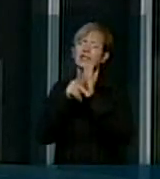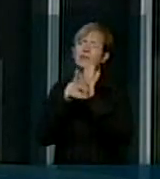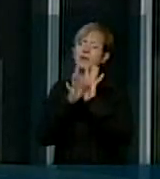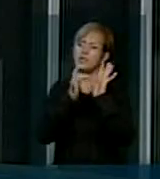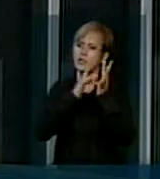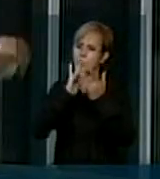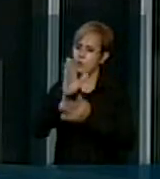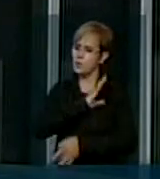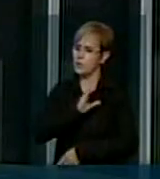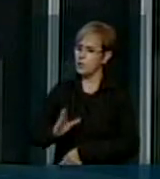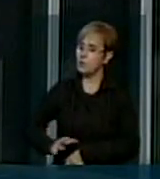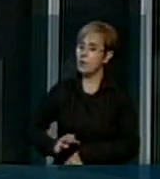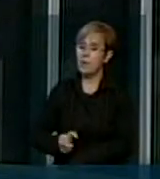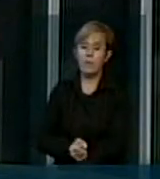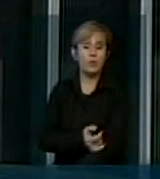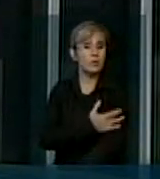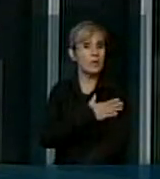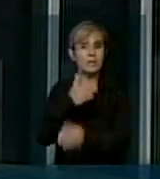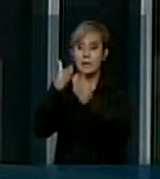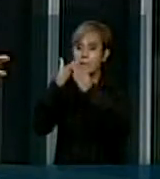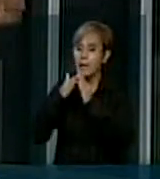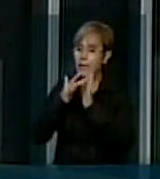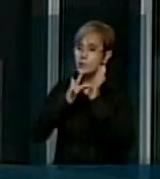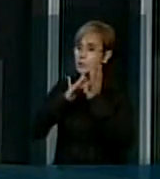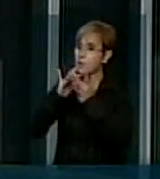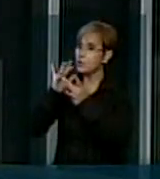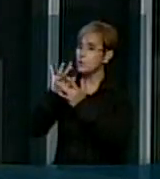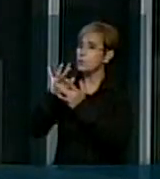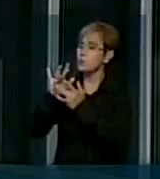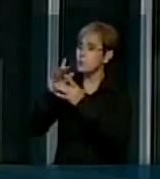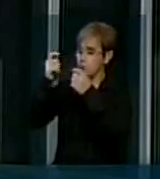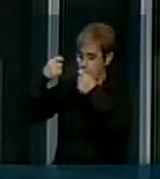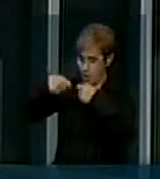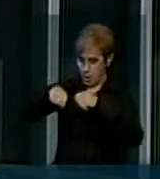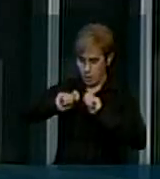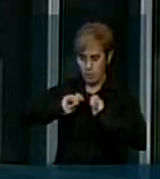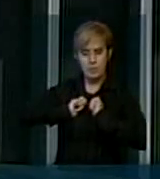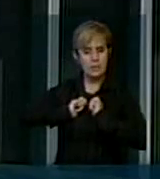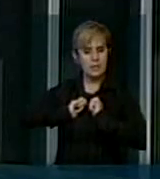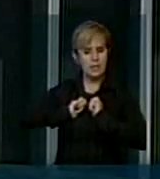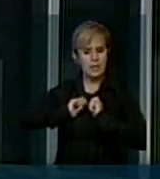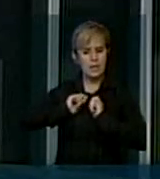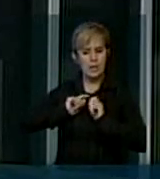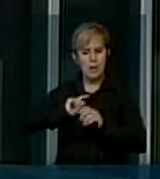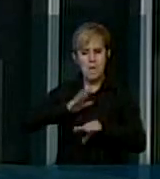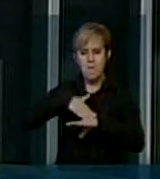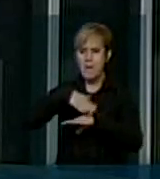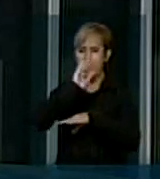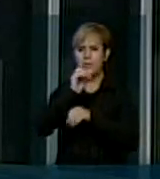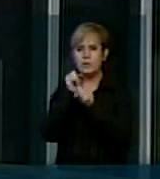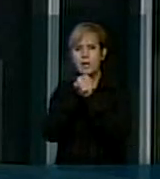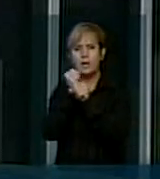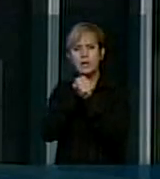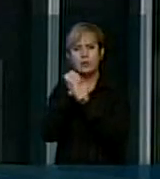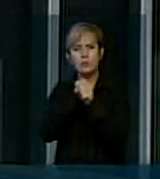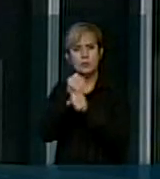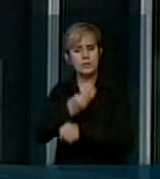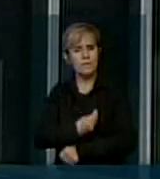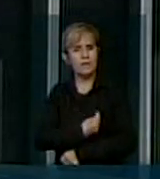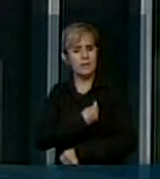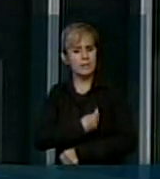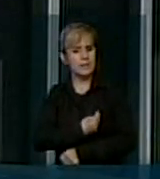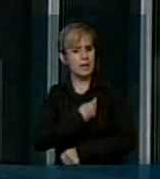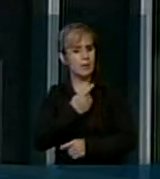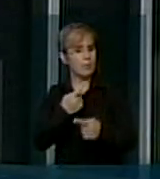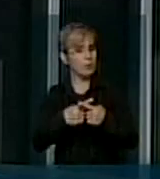Cristo, e ele pede a Jesus Cristo que conceda a ele mais anos de vida, porque ele ainda não